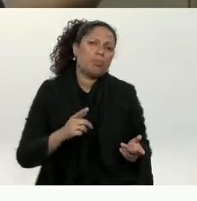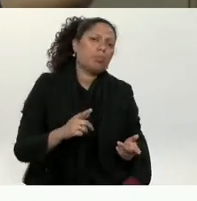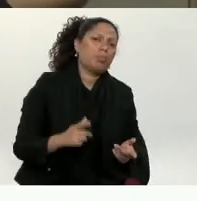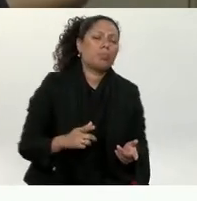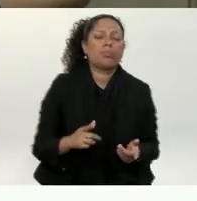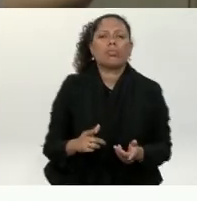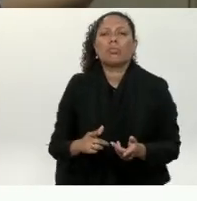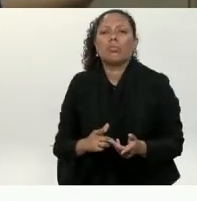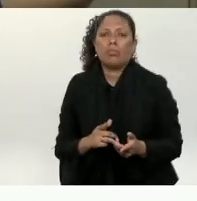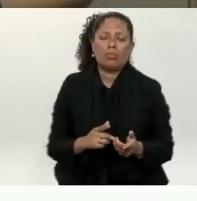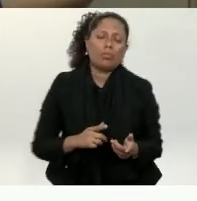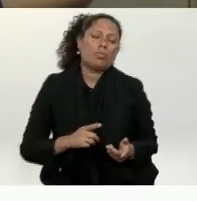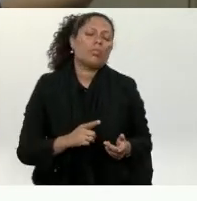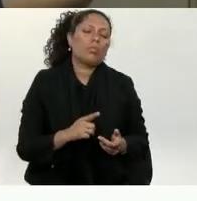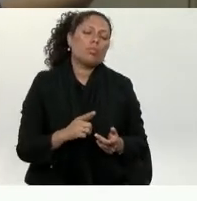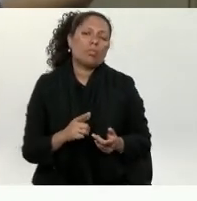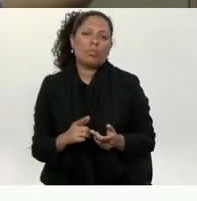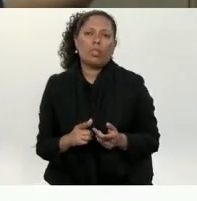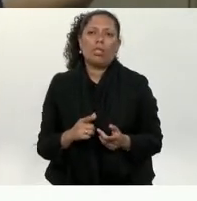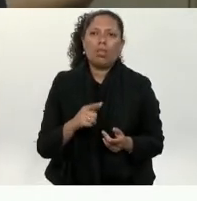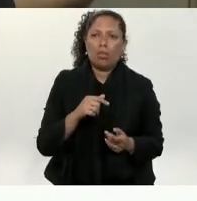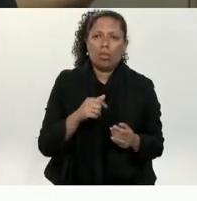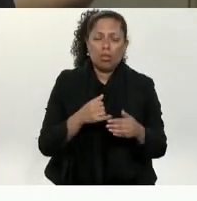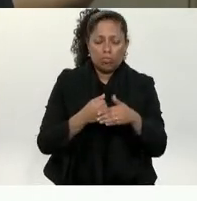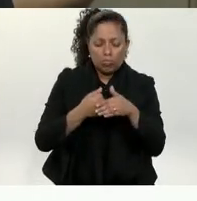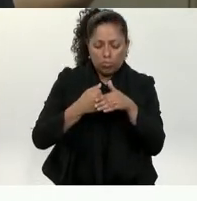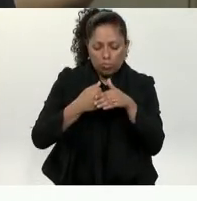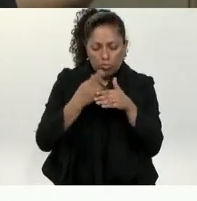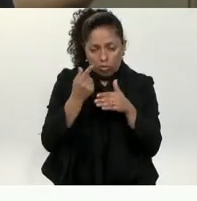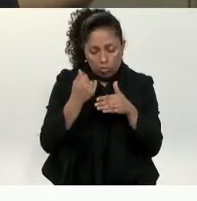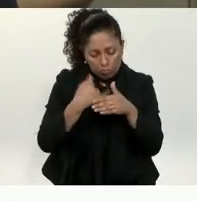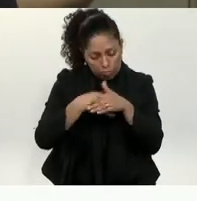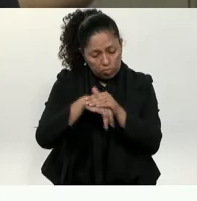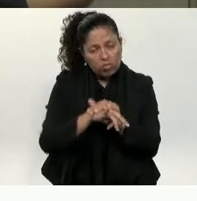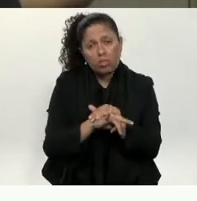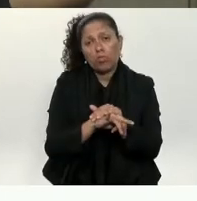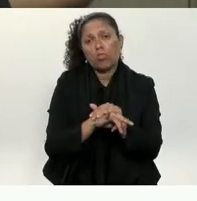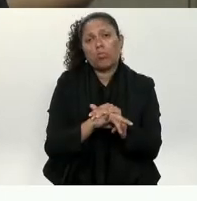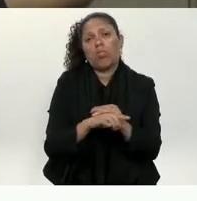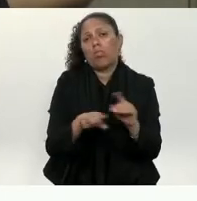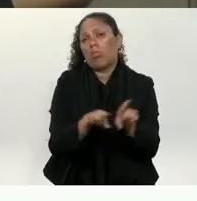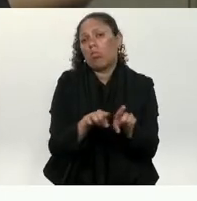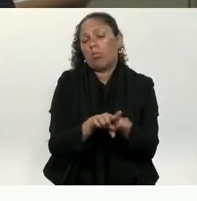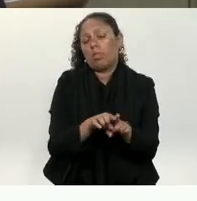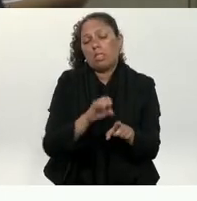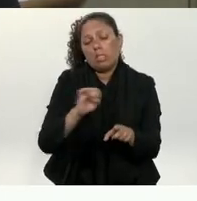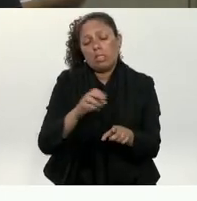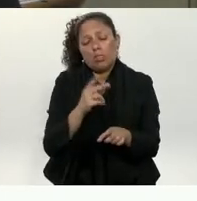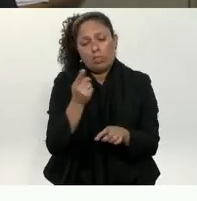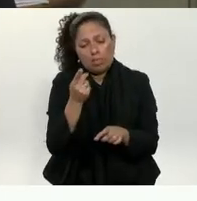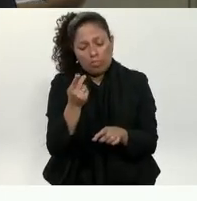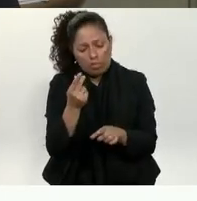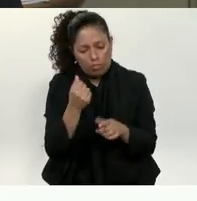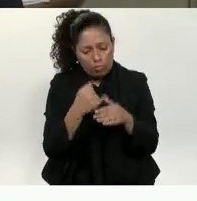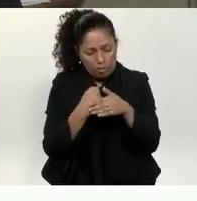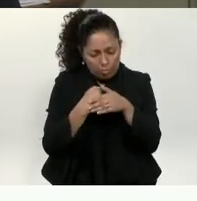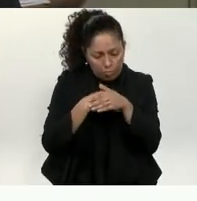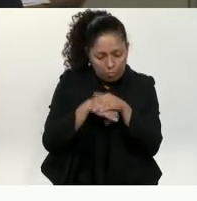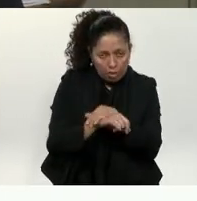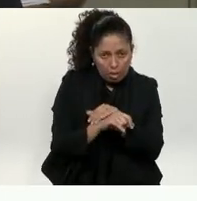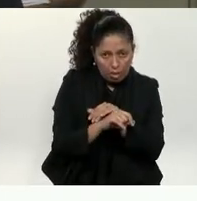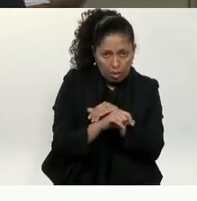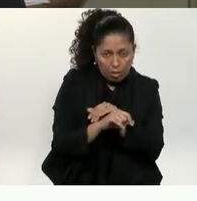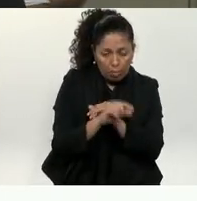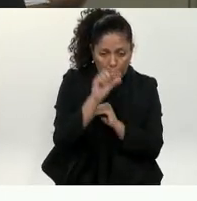muitos componentes. Dentre esses componentes, está o investimento que vai ser realizado. E se você investe menos, você tem que cobrar menos. Só que, na verdade,